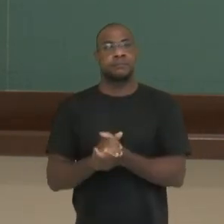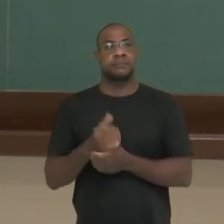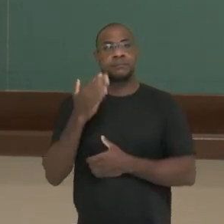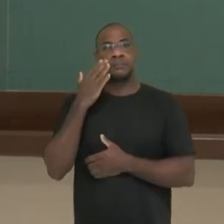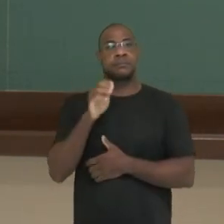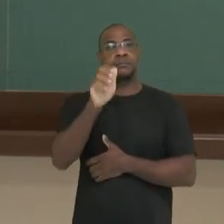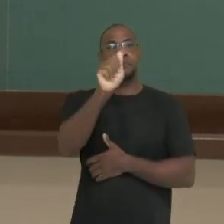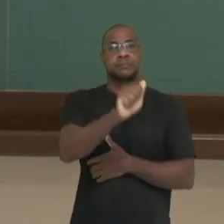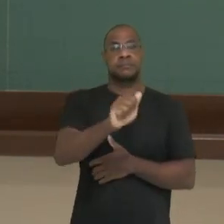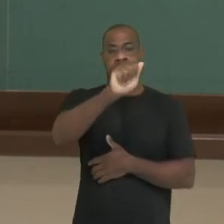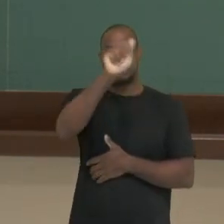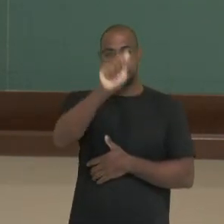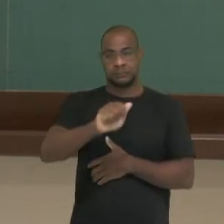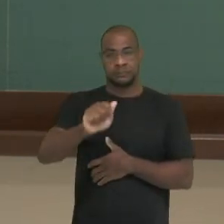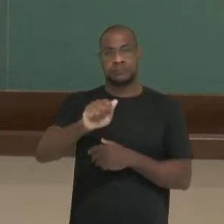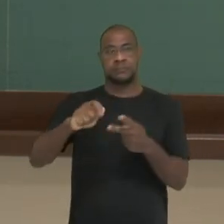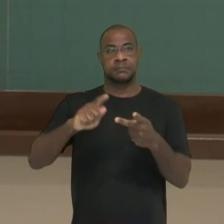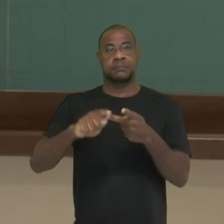alfa, beta